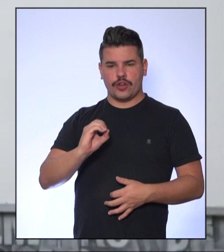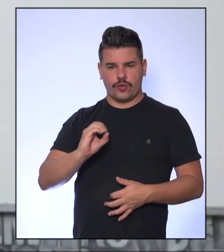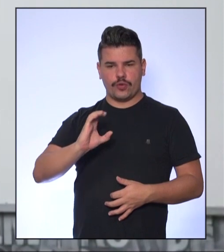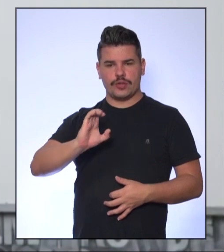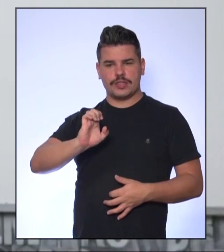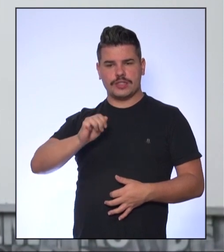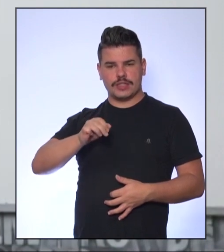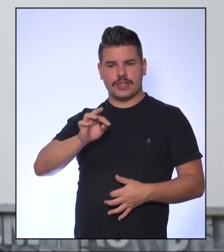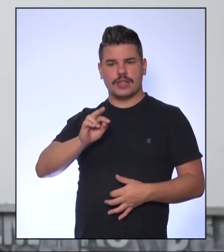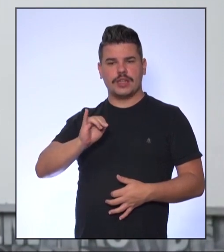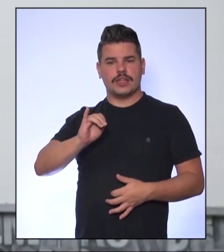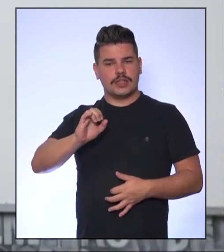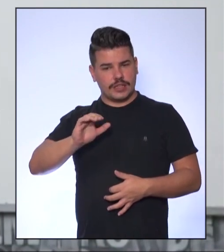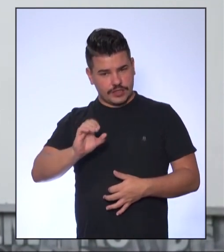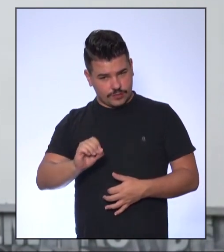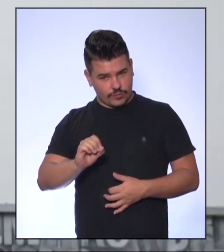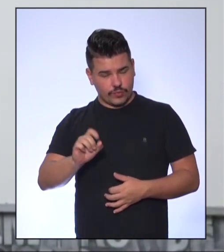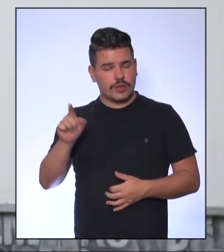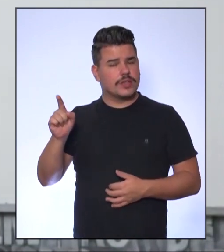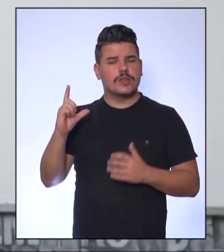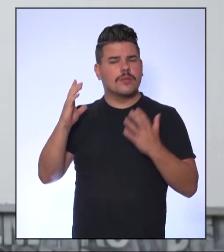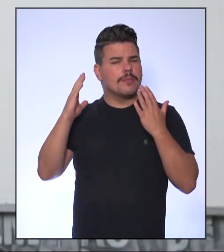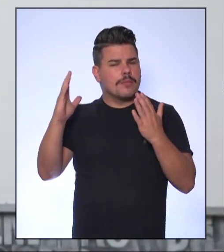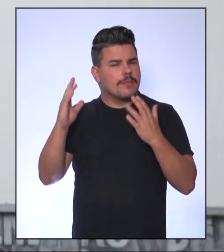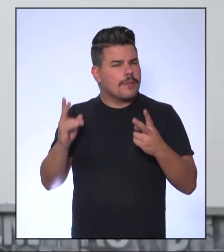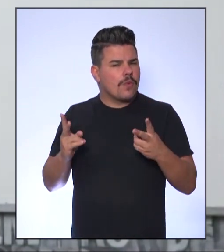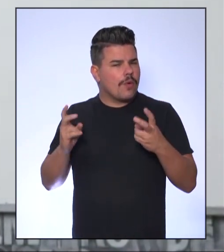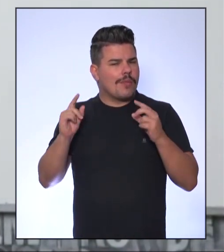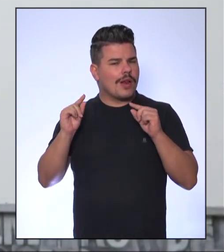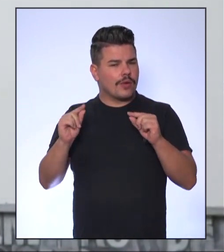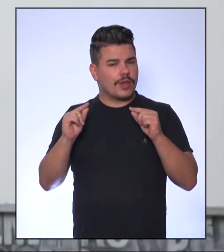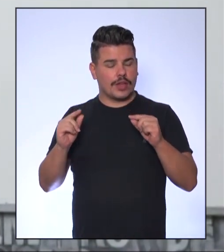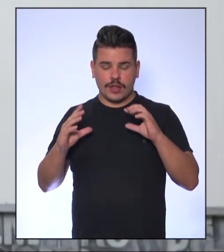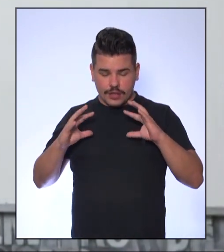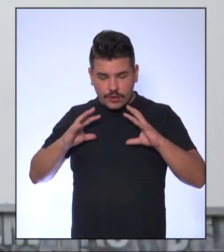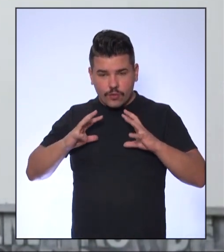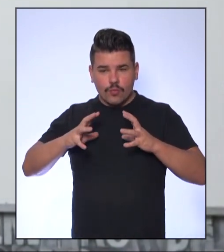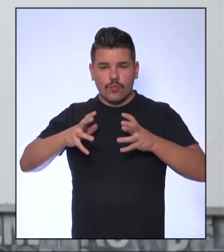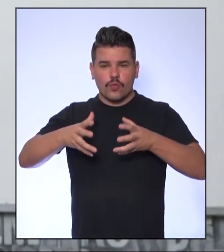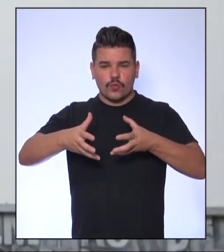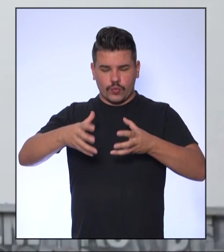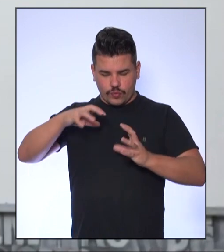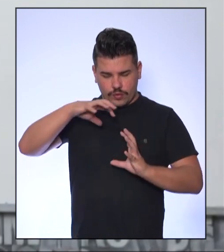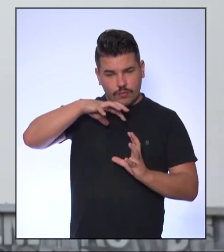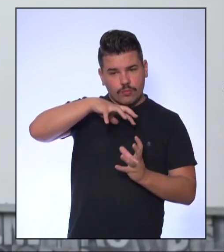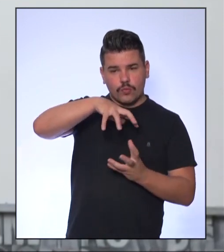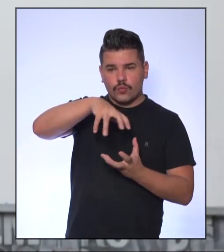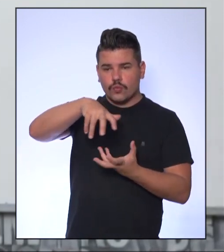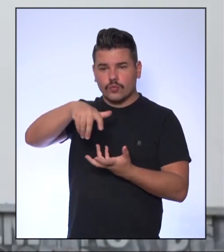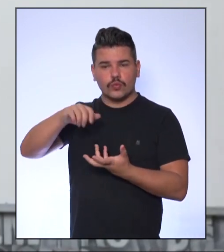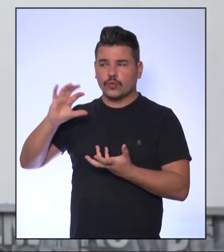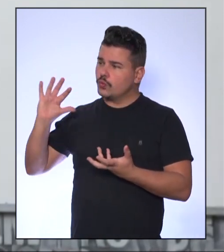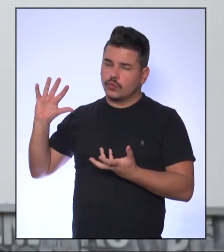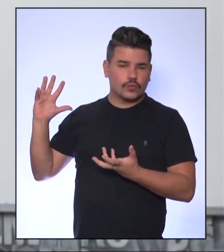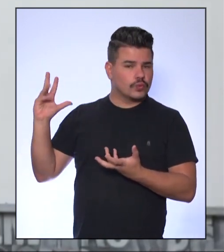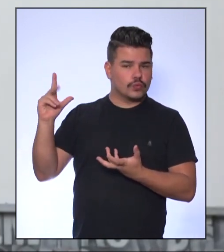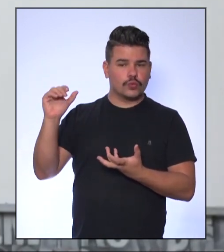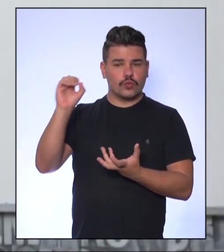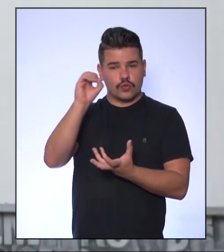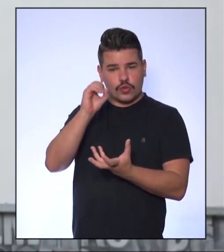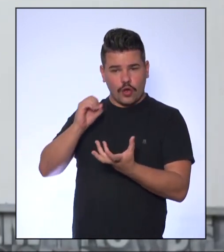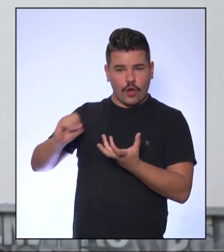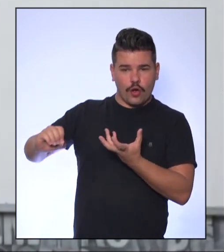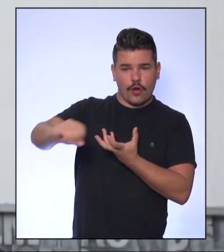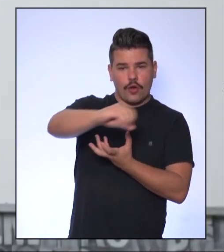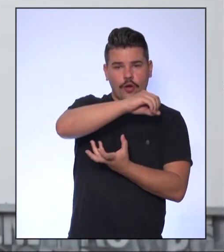Segundo a perspectiva geocêntrica, olha aqui, a Terra é o centro e todas as coisas giram ao seu redor, inclusive o Sol.